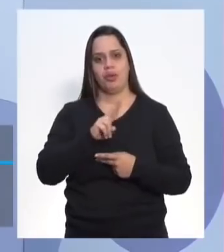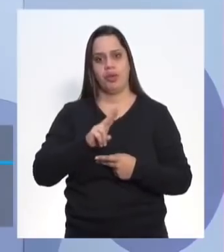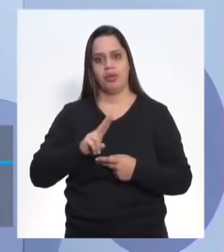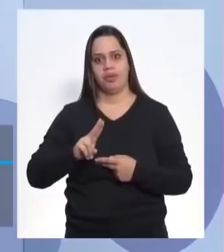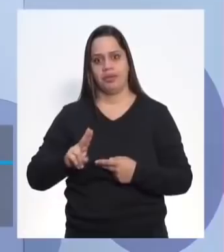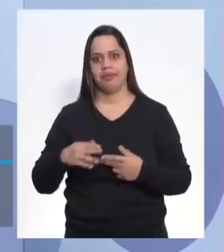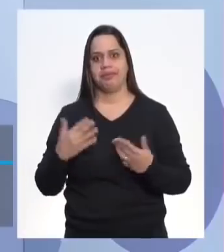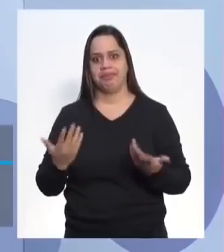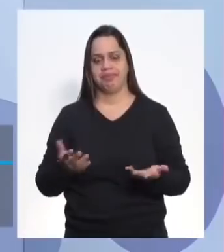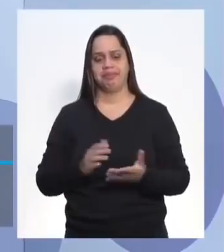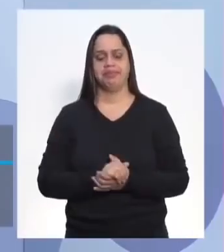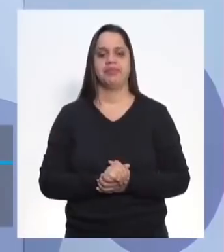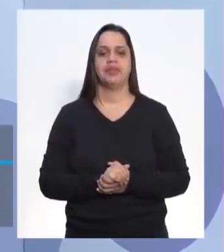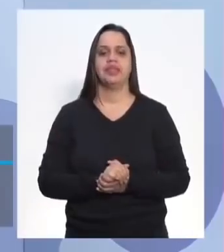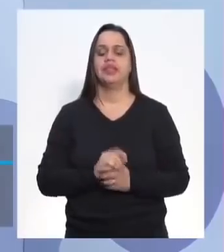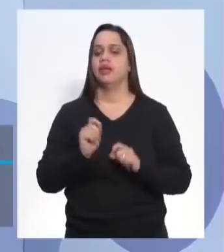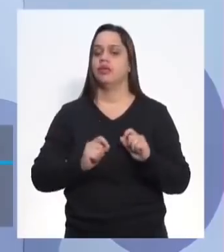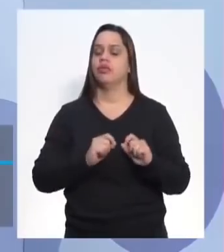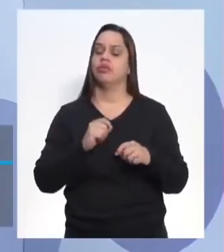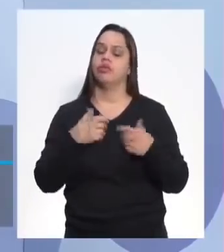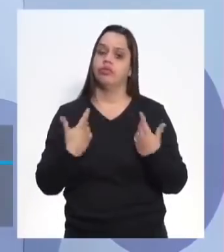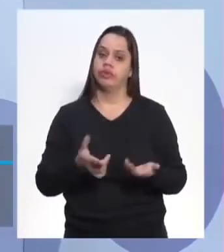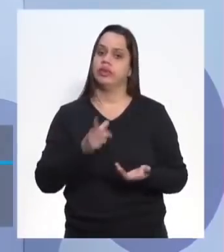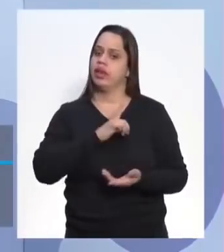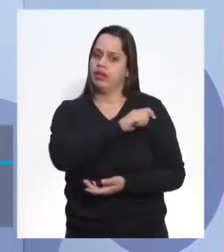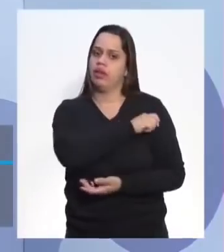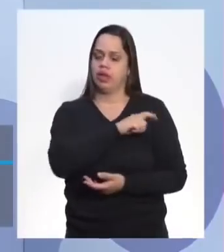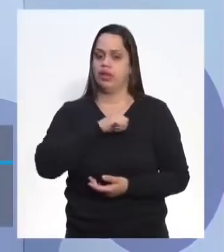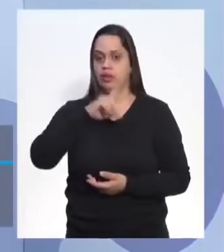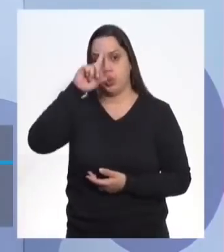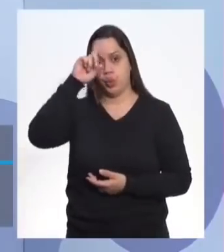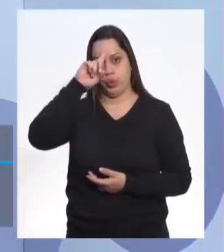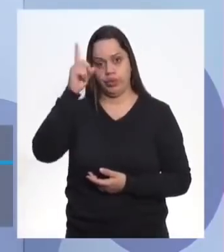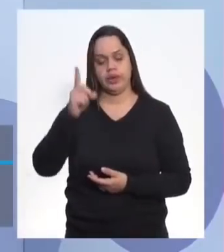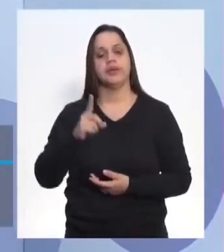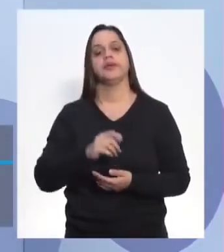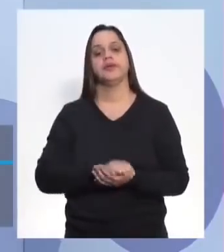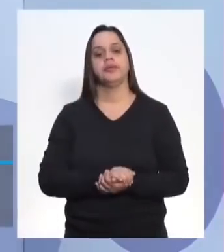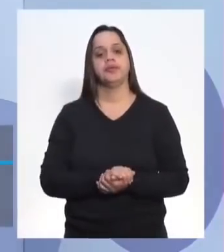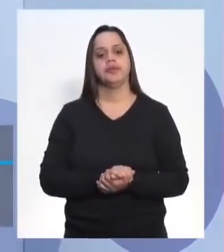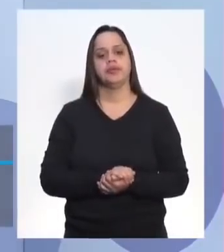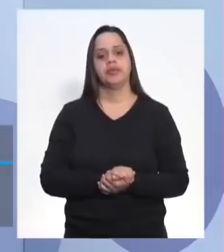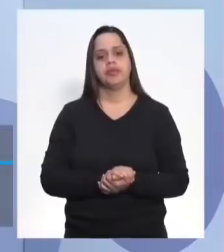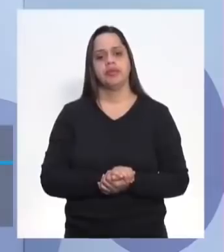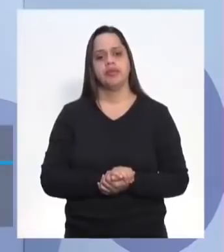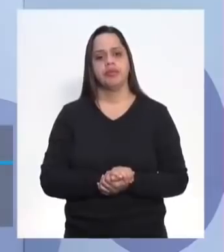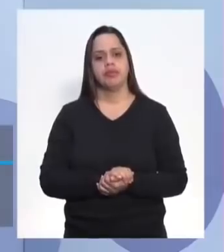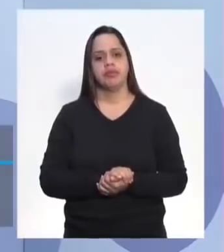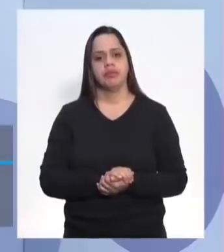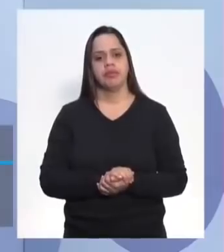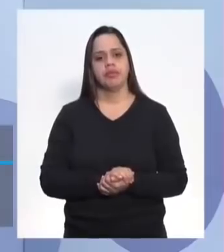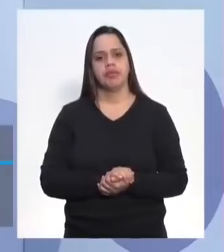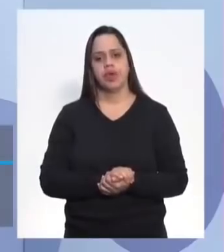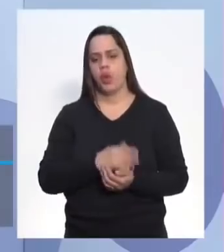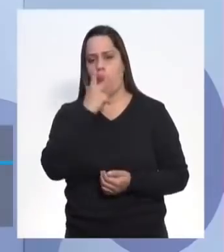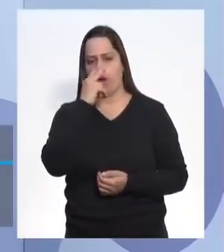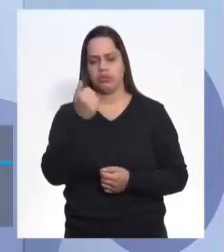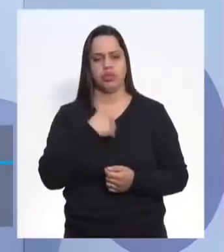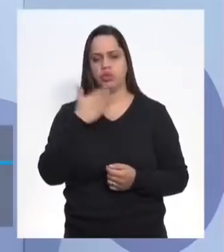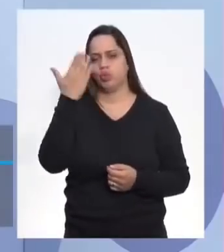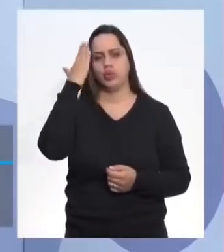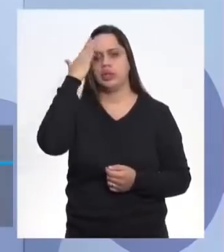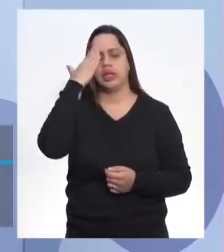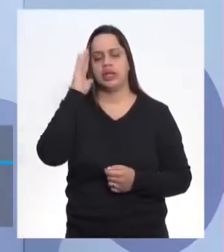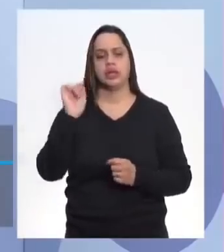mundo. Então, assim, teve gente que teve dúvida. Ok. Tá? Acho que não entendeu direito aí